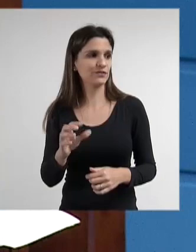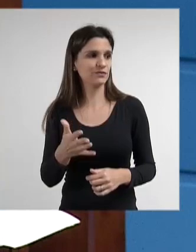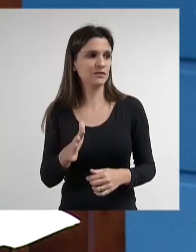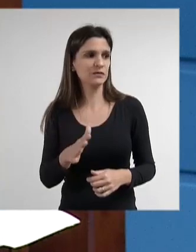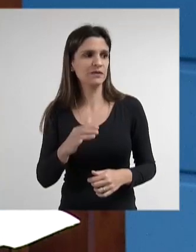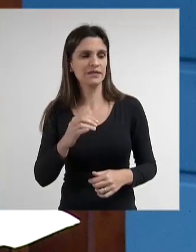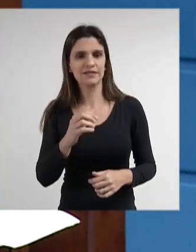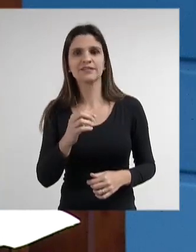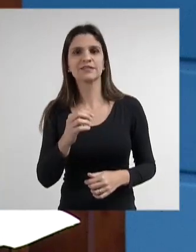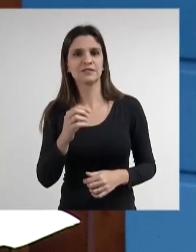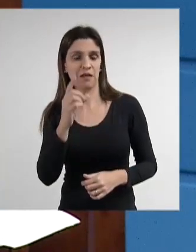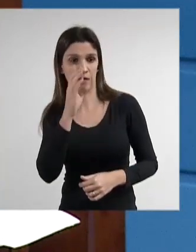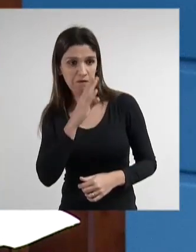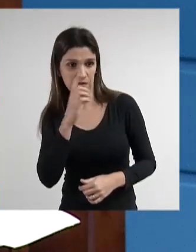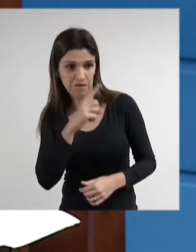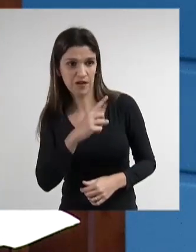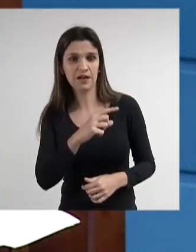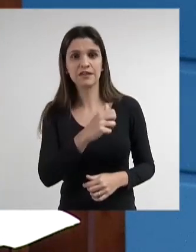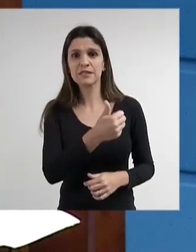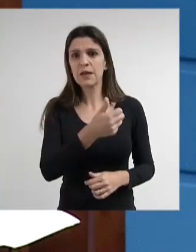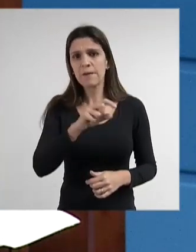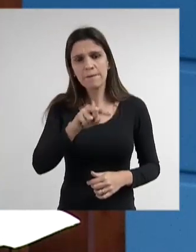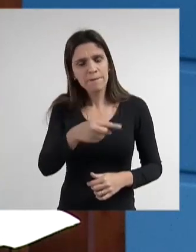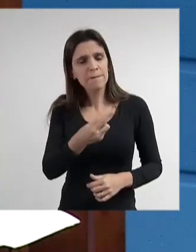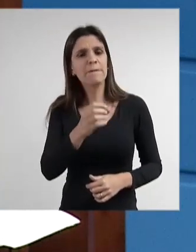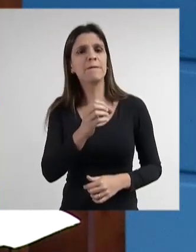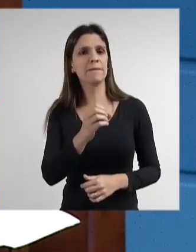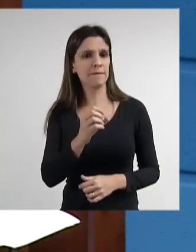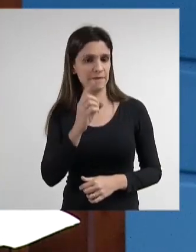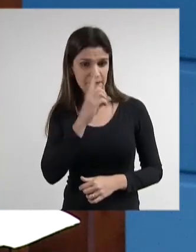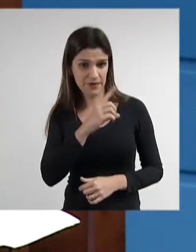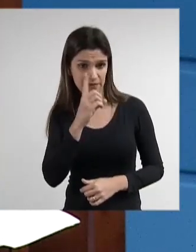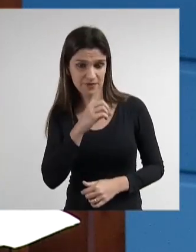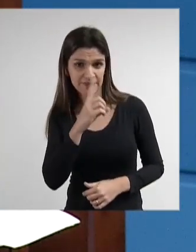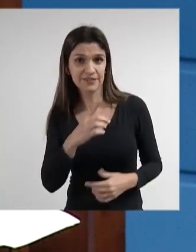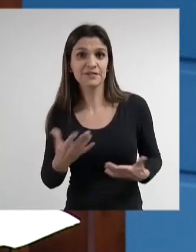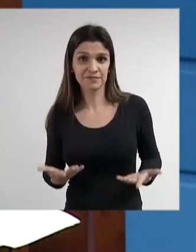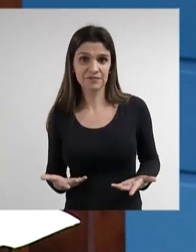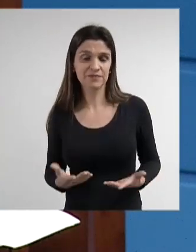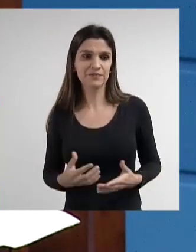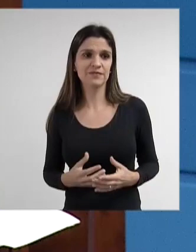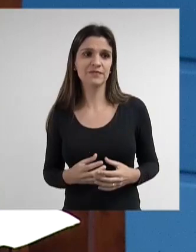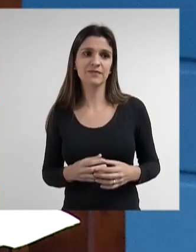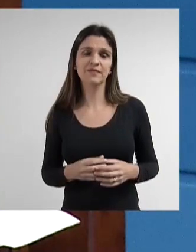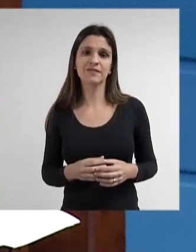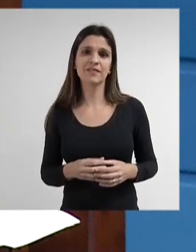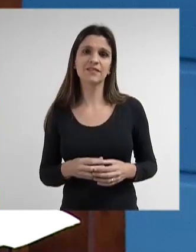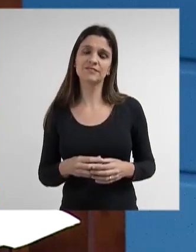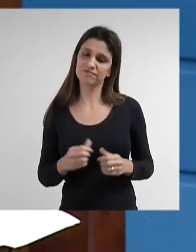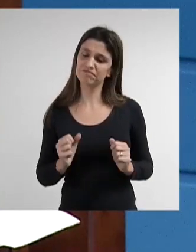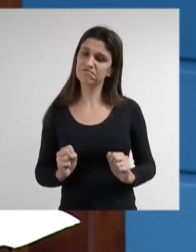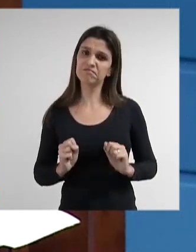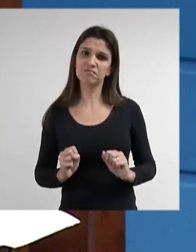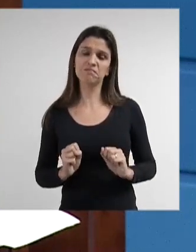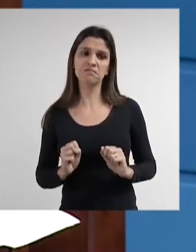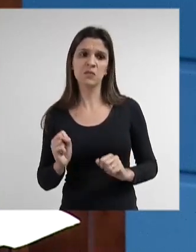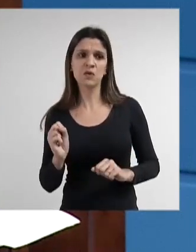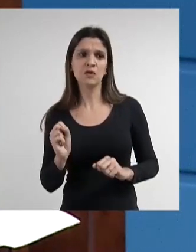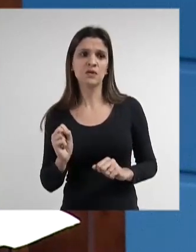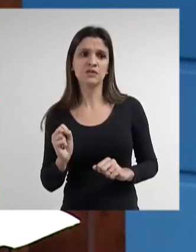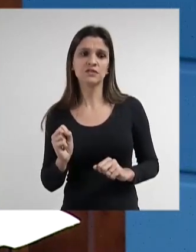Eu posso até acreditar, dizer assim, pode realmente acontecer de